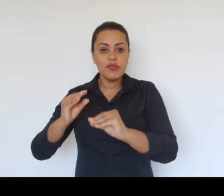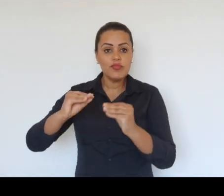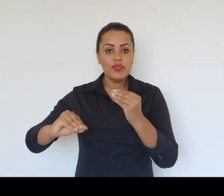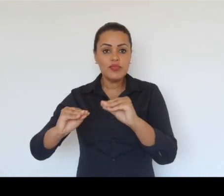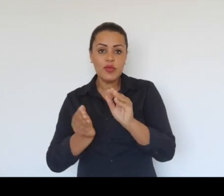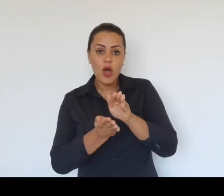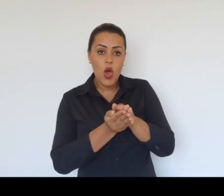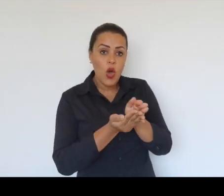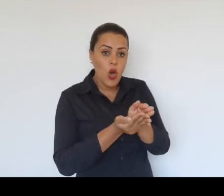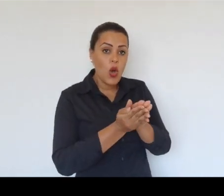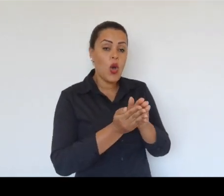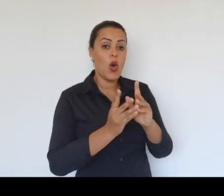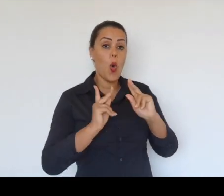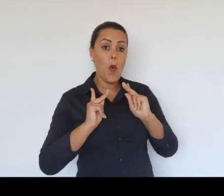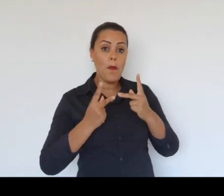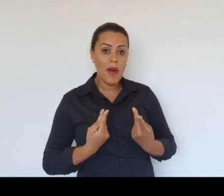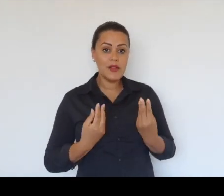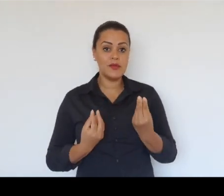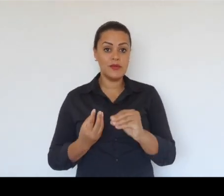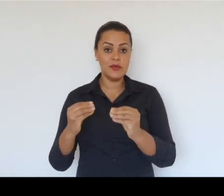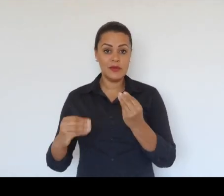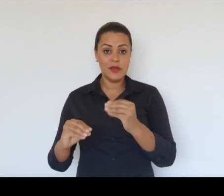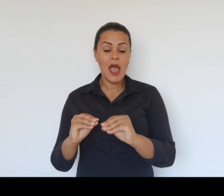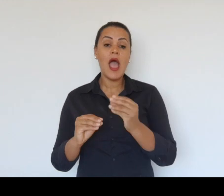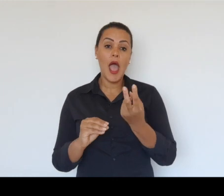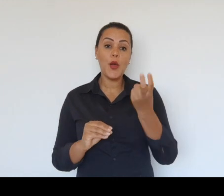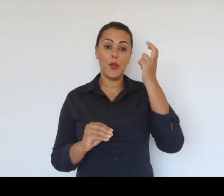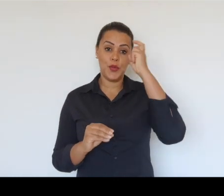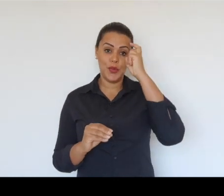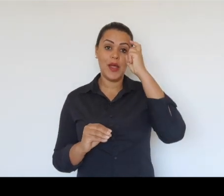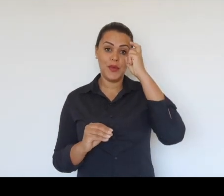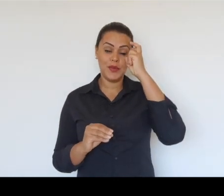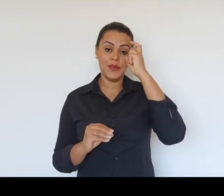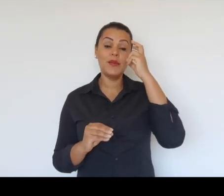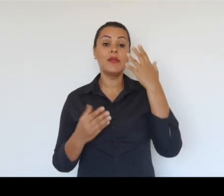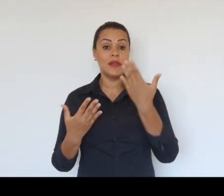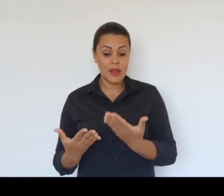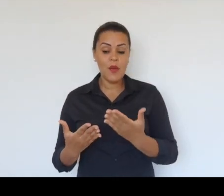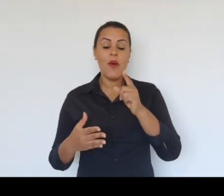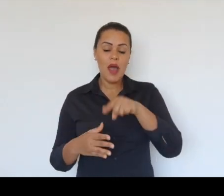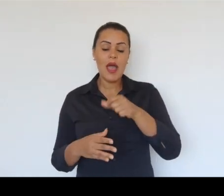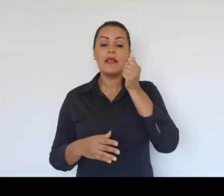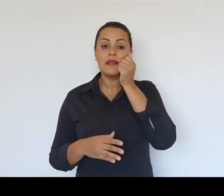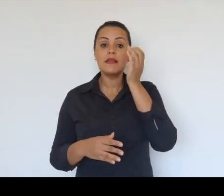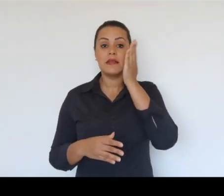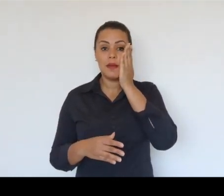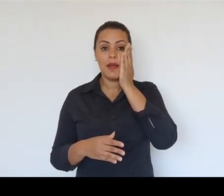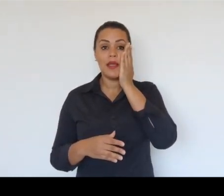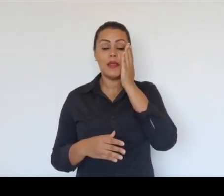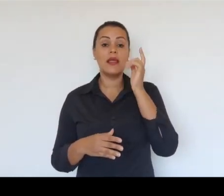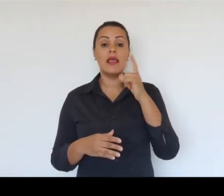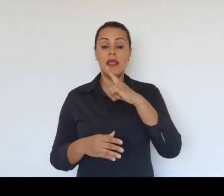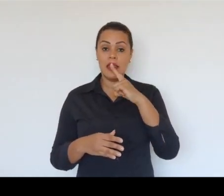depositado por grupos, por humanos, quer dizer, é um depósito cultural. Então, isto é sambaqui, pensando assim no que é